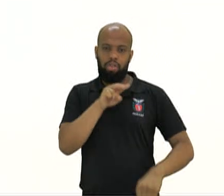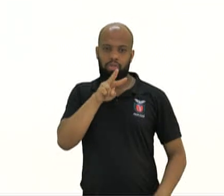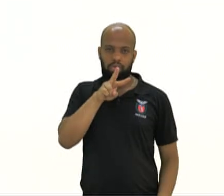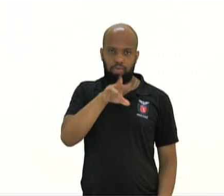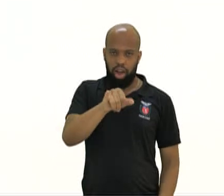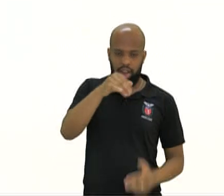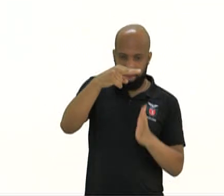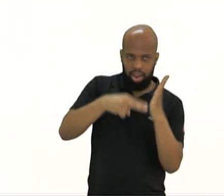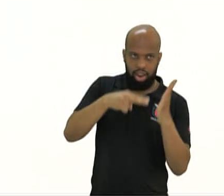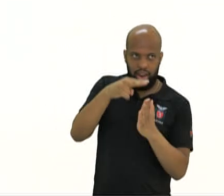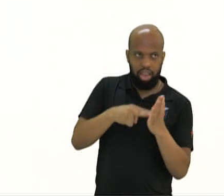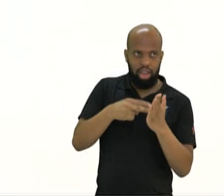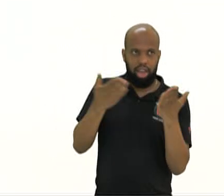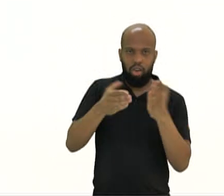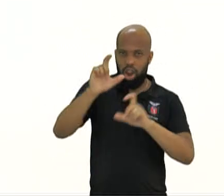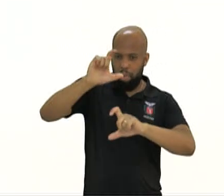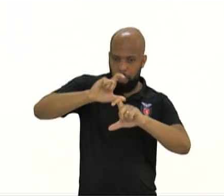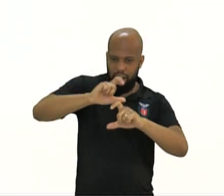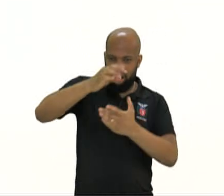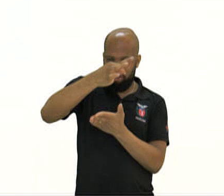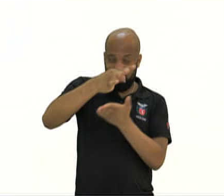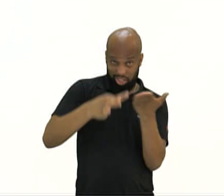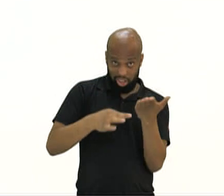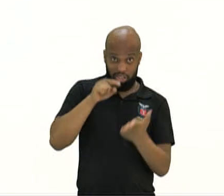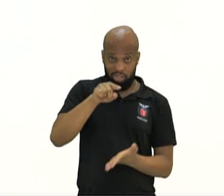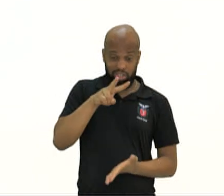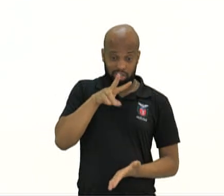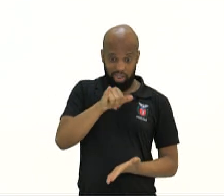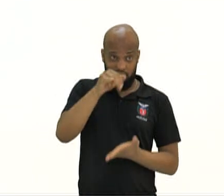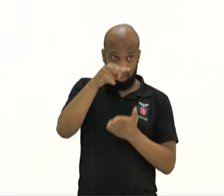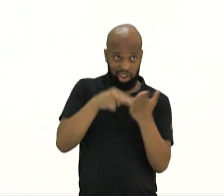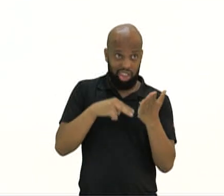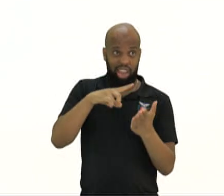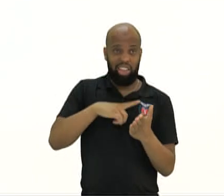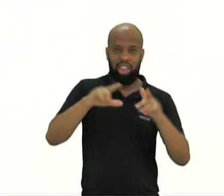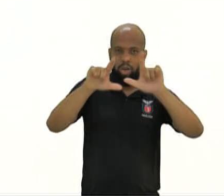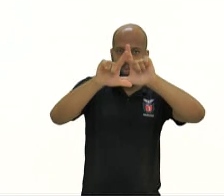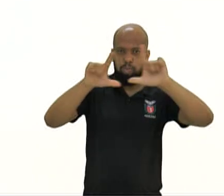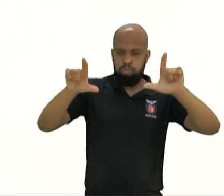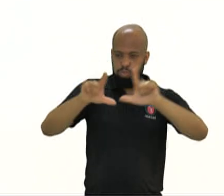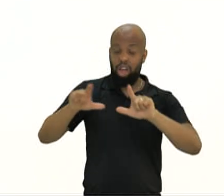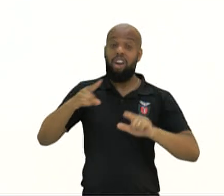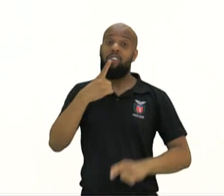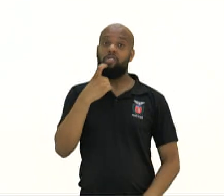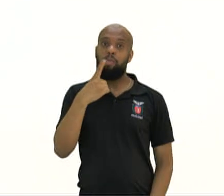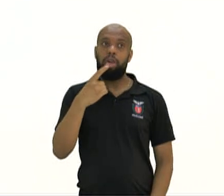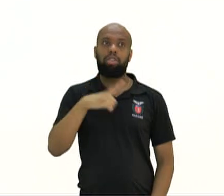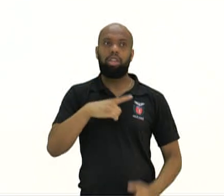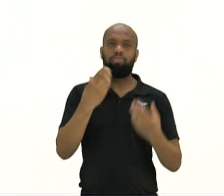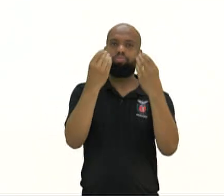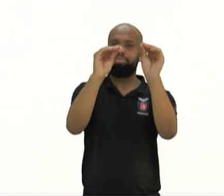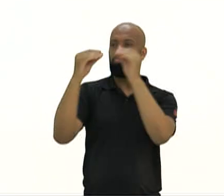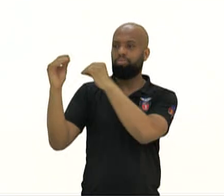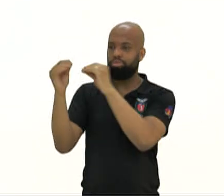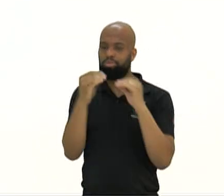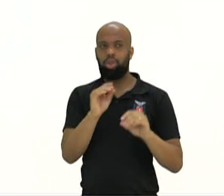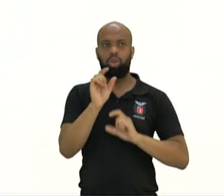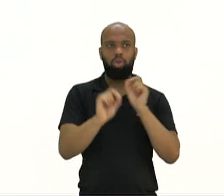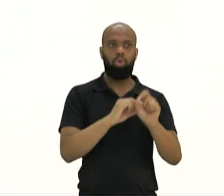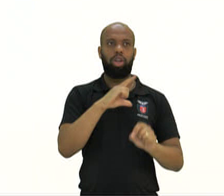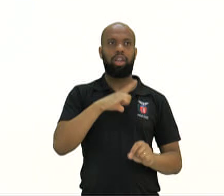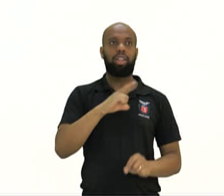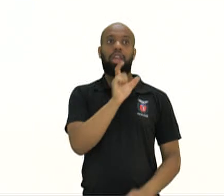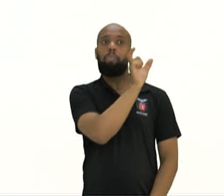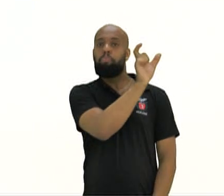esse pequeno parágrafo aqui, e essas lacunas que estão em vermelho terão que ser preenchidas justamente